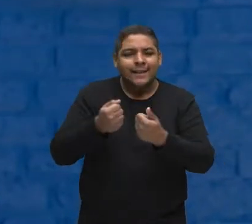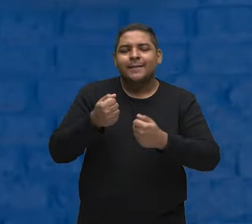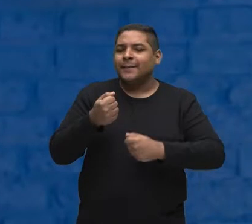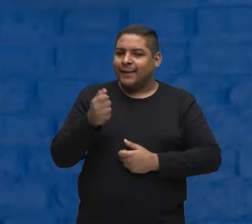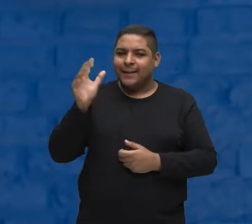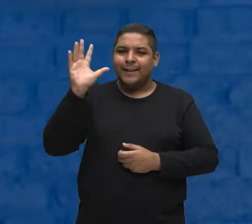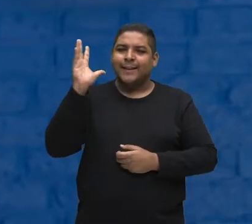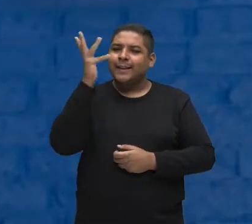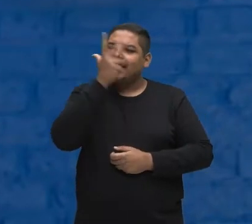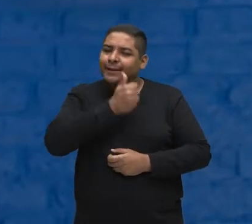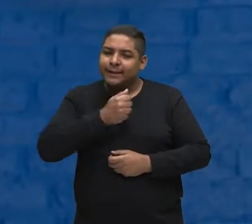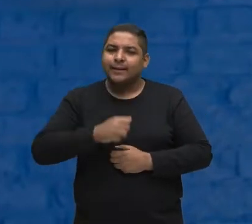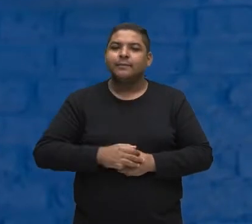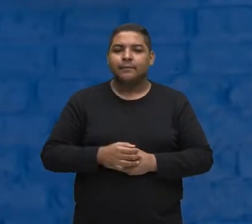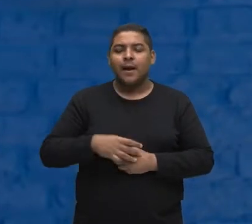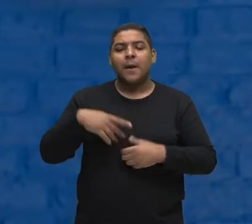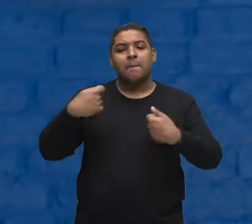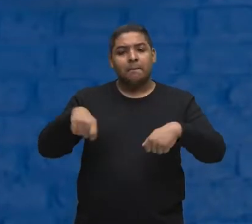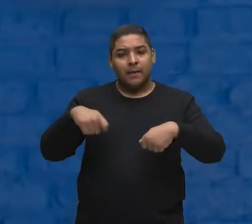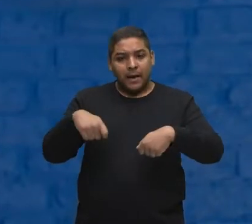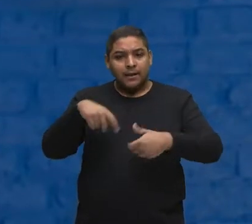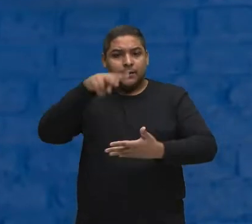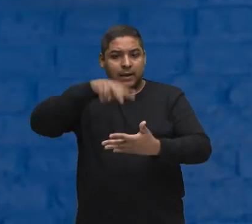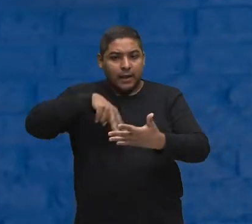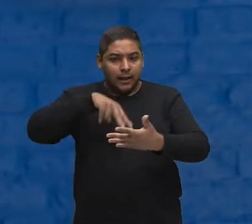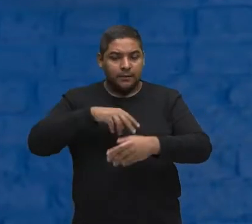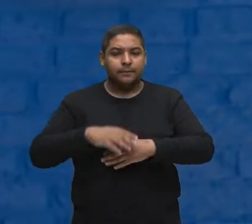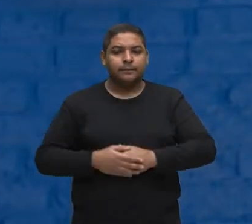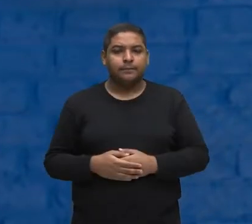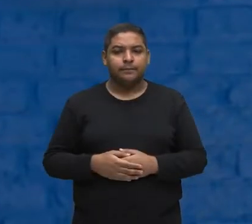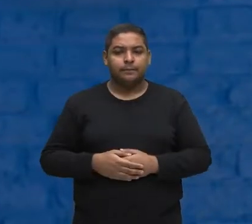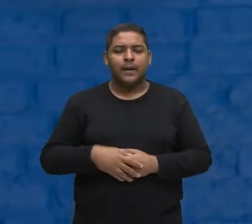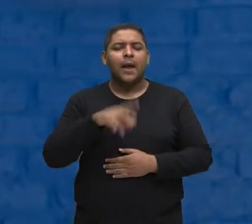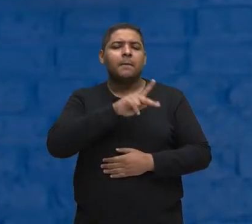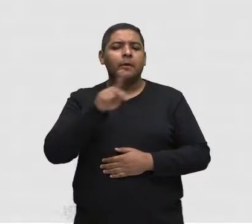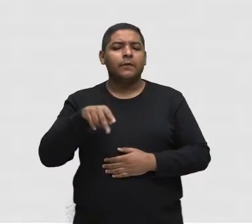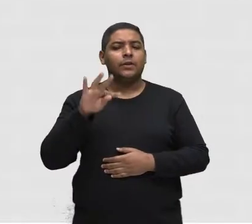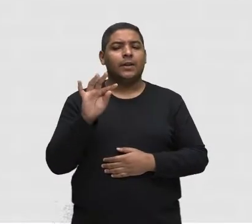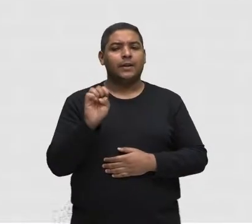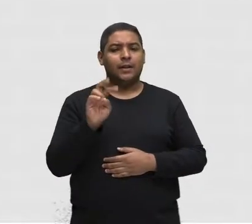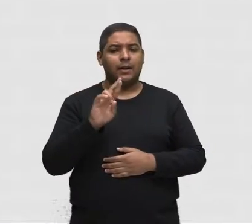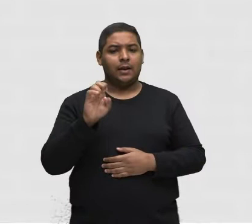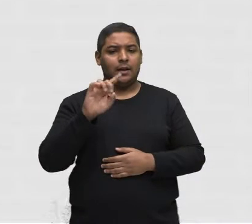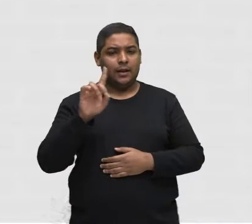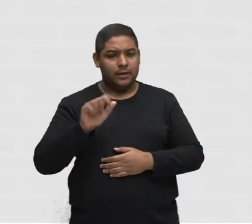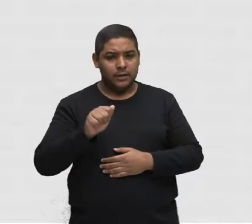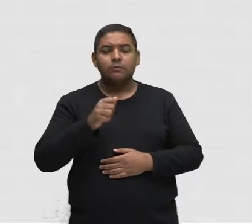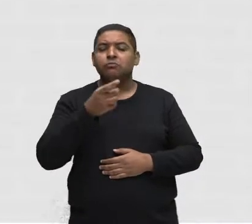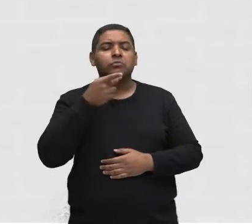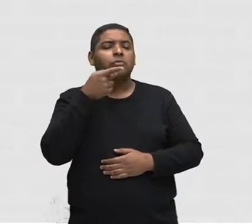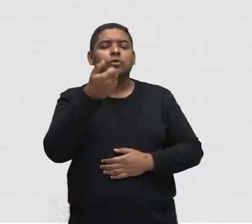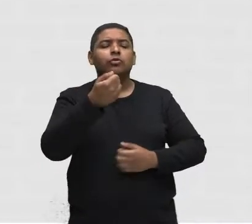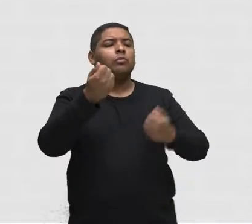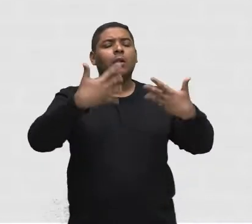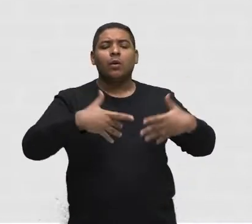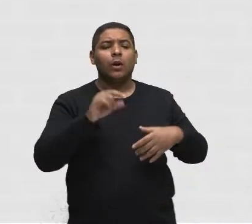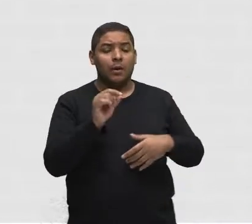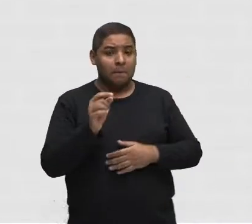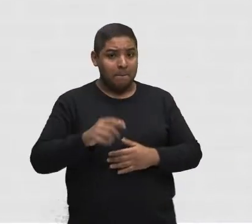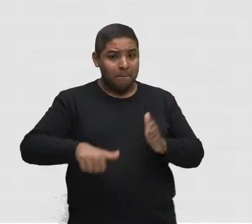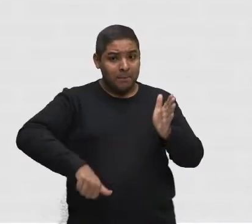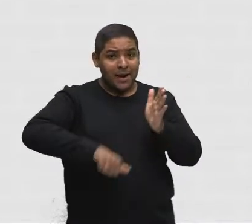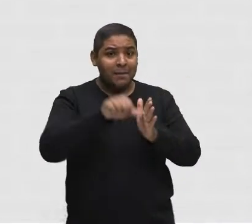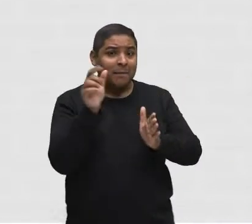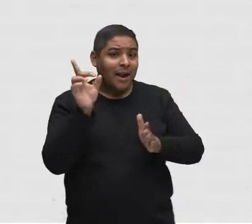tá bom? Vamos lá? Aqui, é a professora Tereza. Conta que no seu primeiro dia de